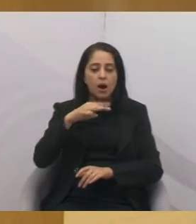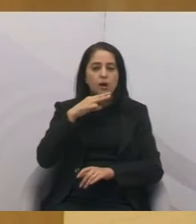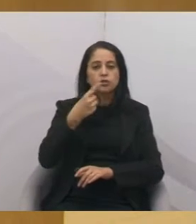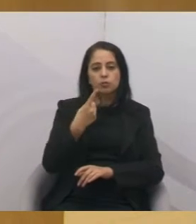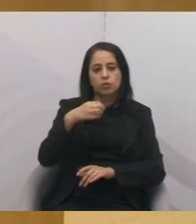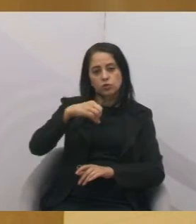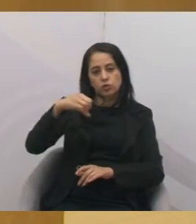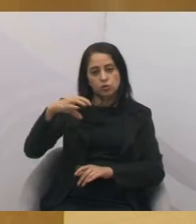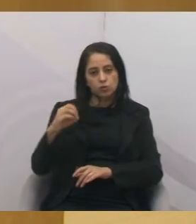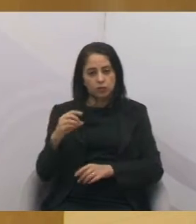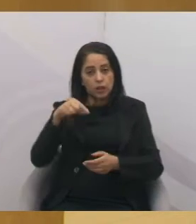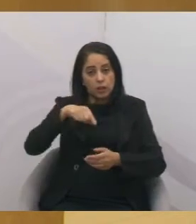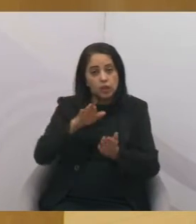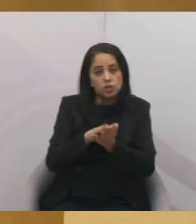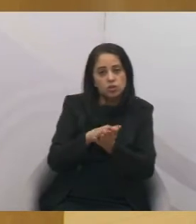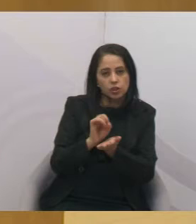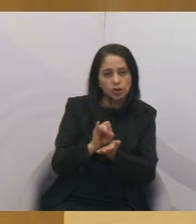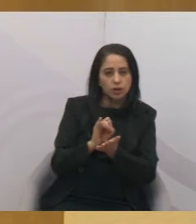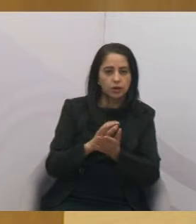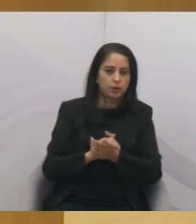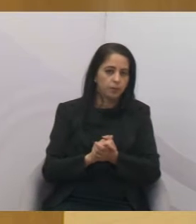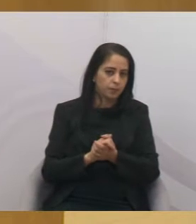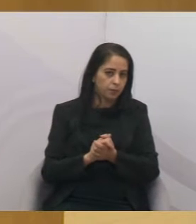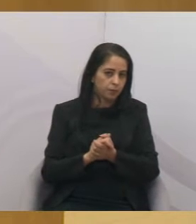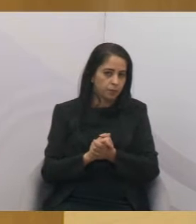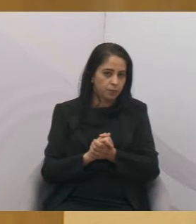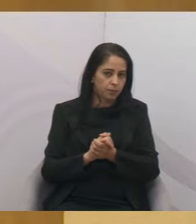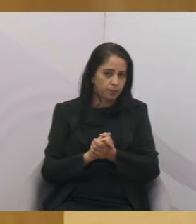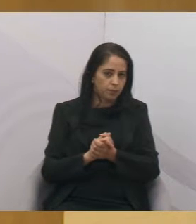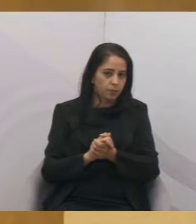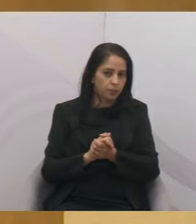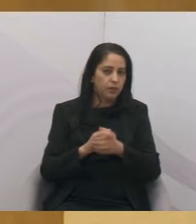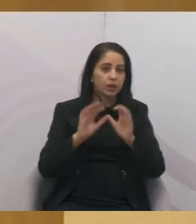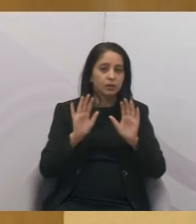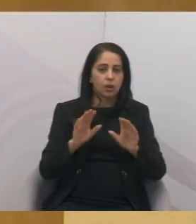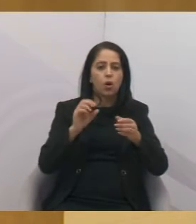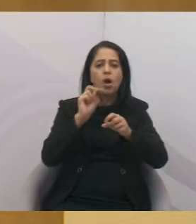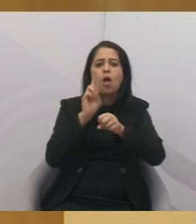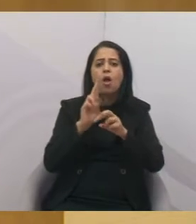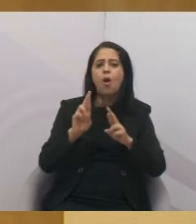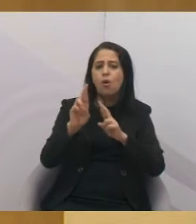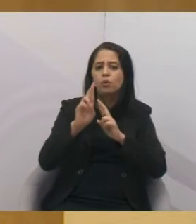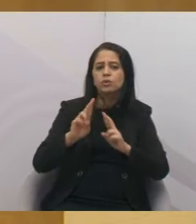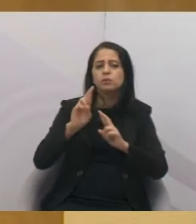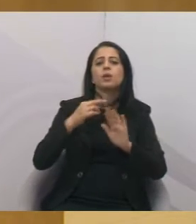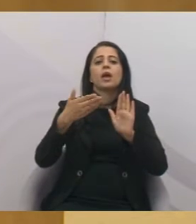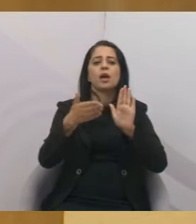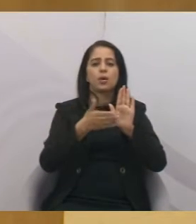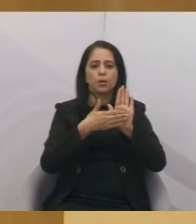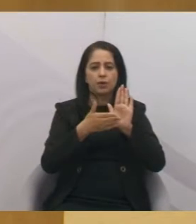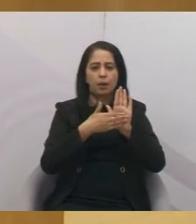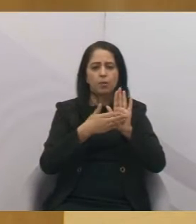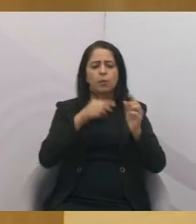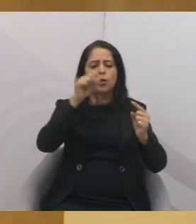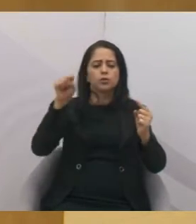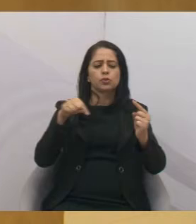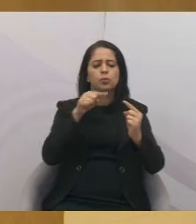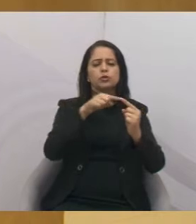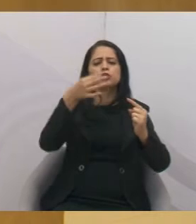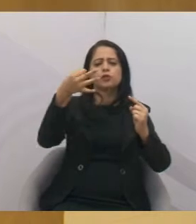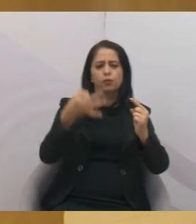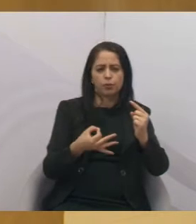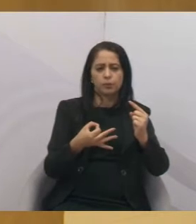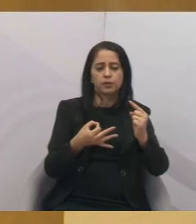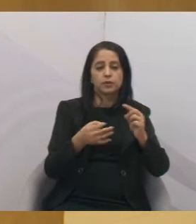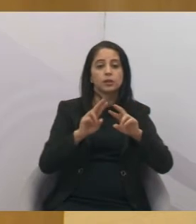Jacareí. Justificado nesses termos, a fim de que a proposta possa alcançar plenamente os seus objetivos, encaminhamos o